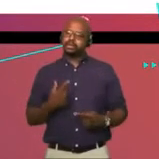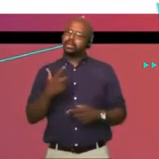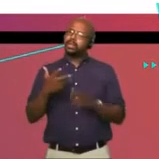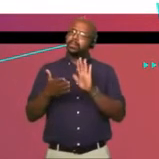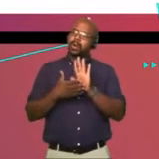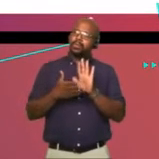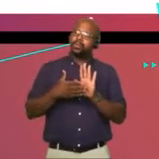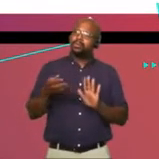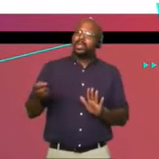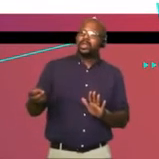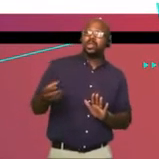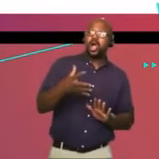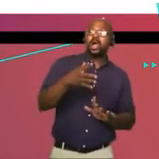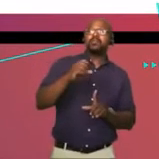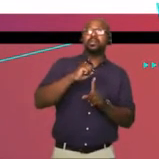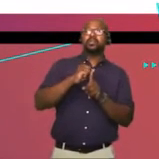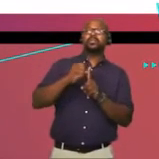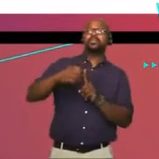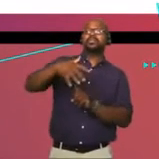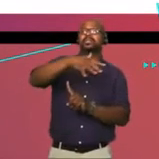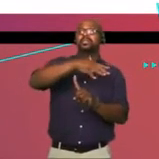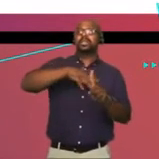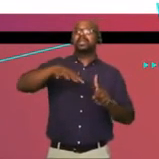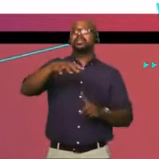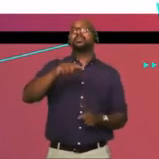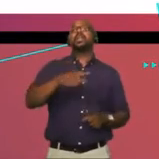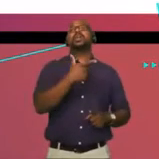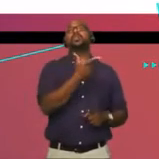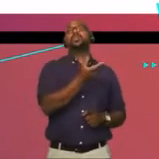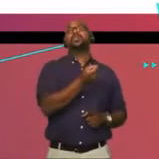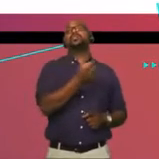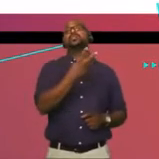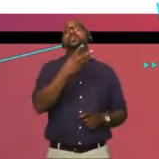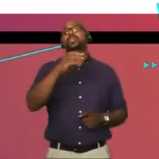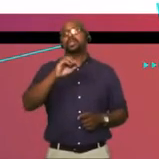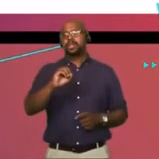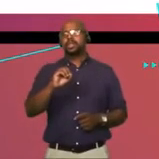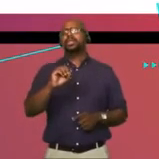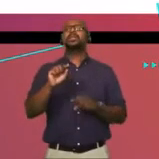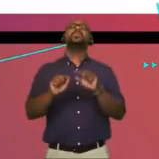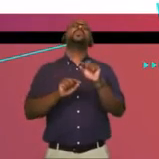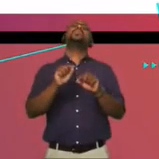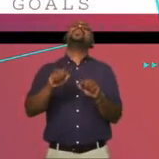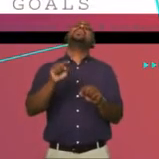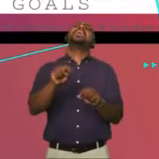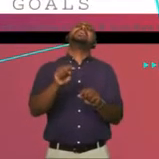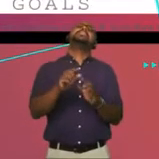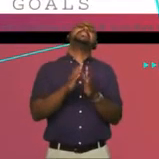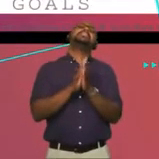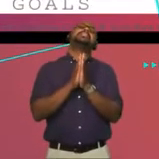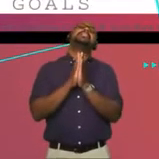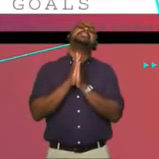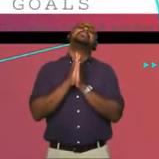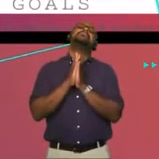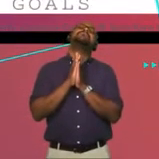sociedade para 2030 o que que essa